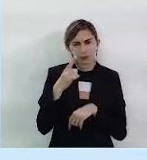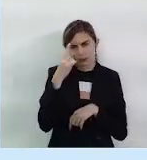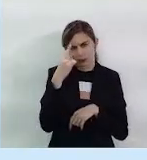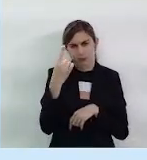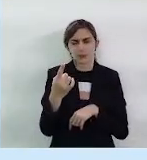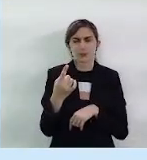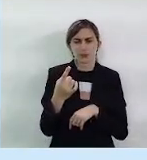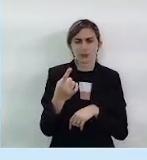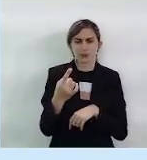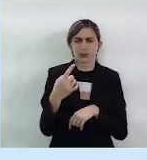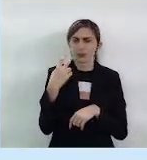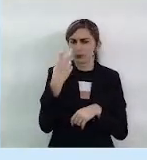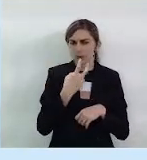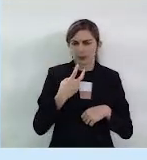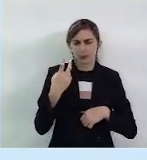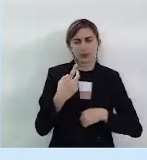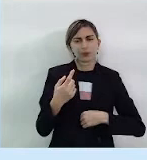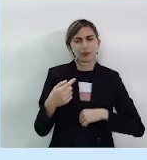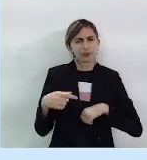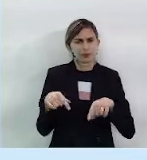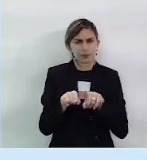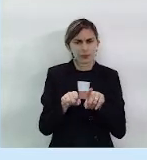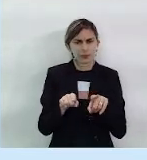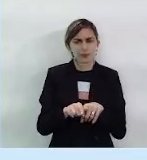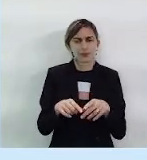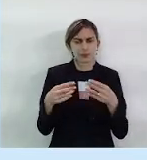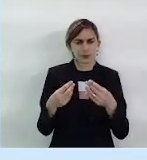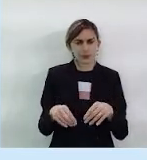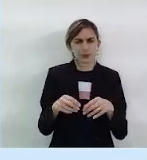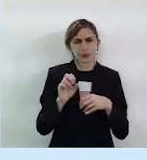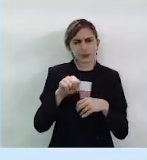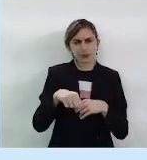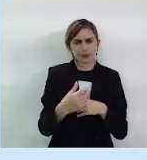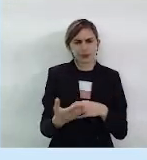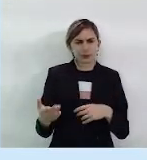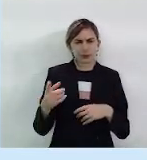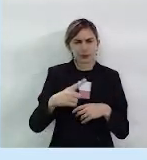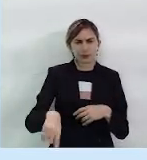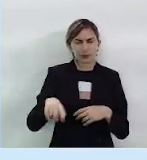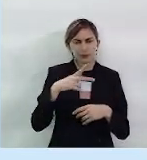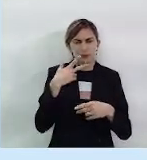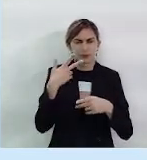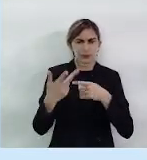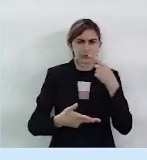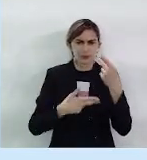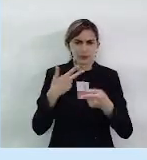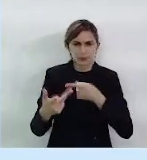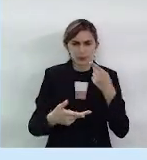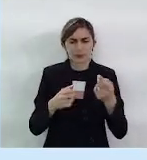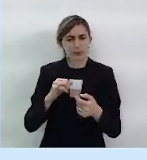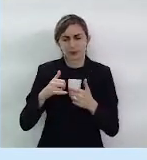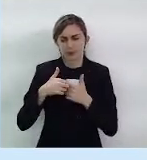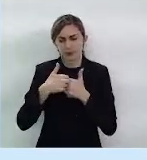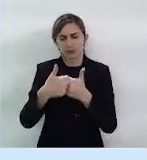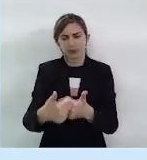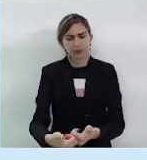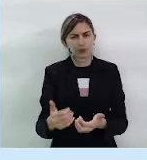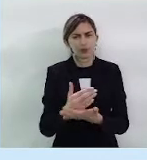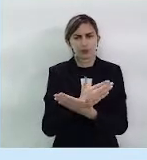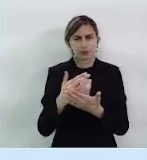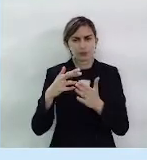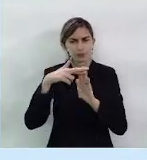na oralidade, a gente também compromete sim as nossas falas se não seguirmos